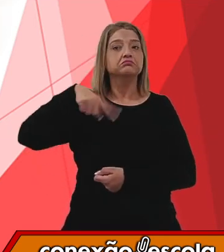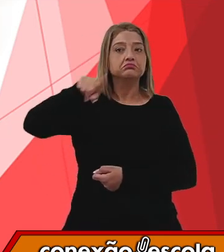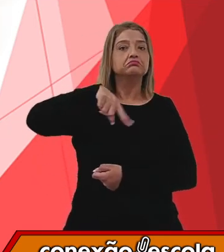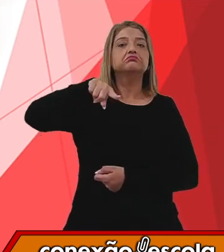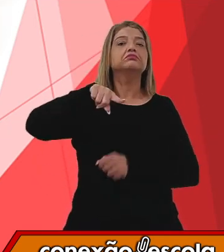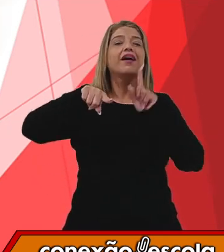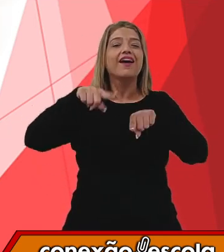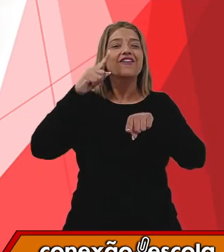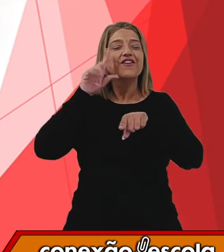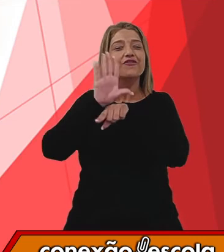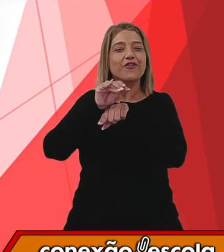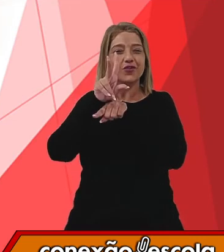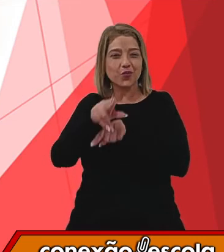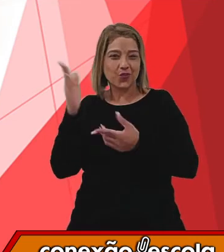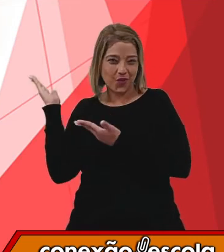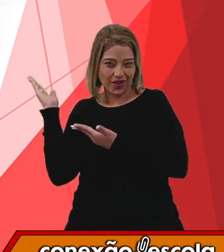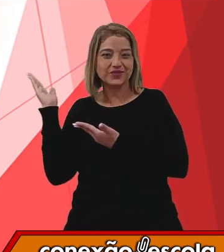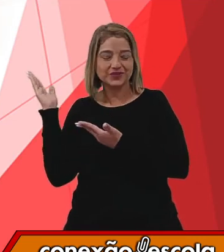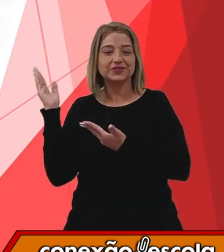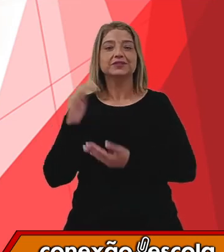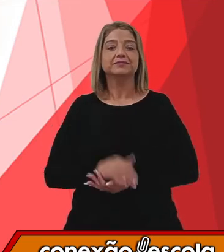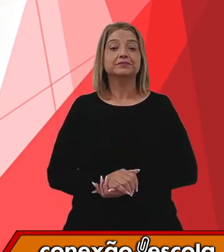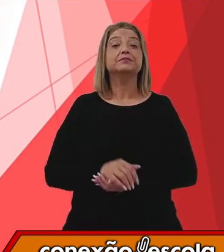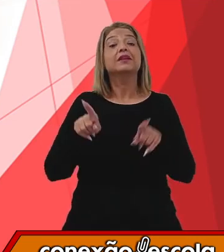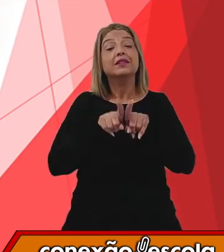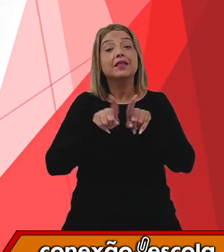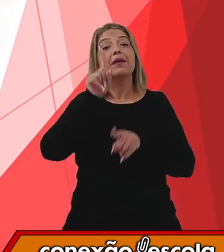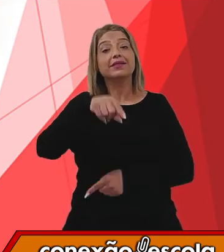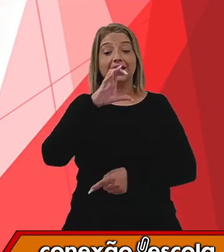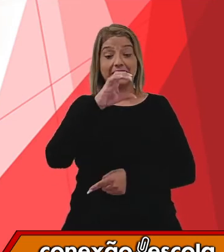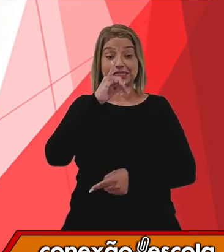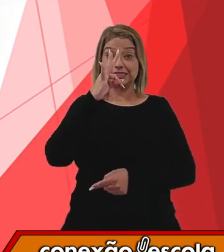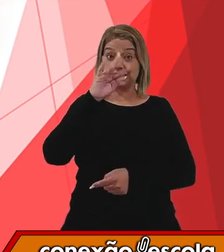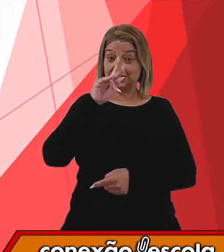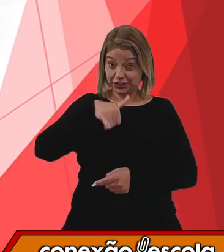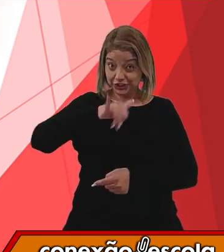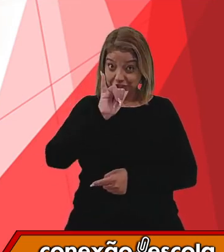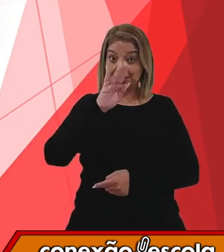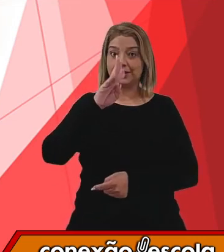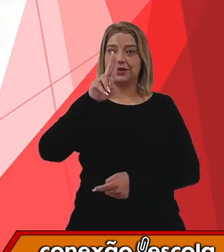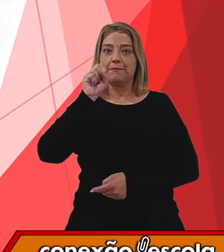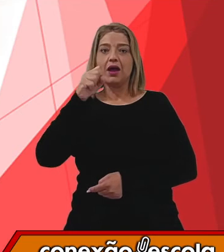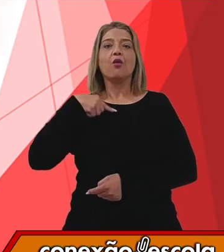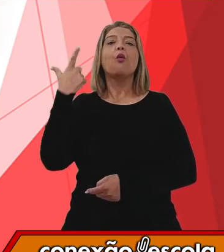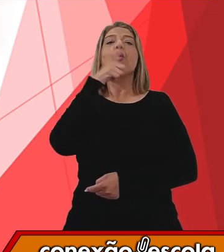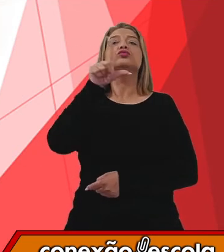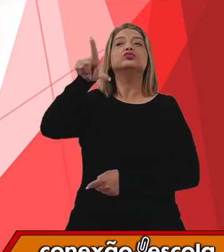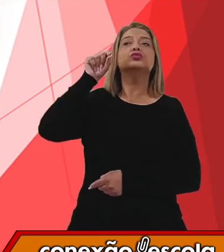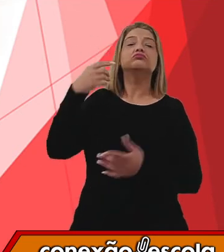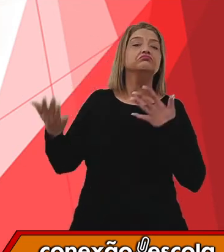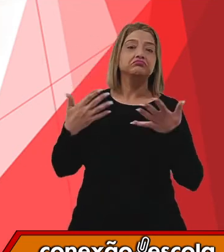que é esse aí da foto, e o seletivo, que é o City Bus, e também o BRT.